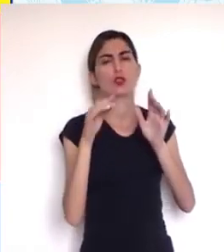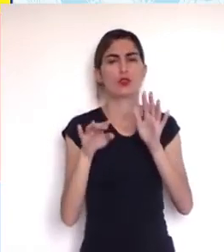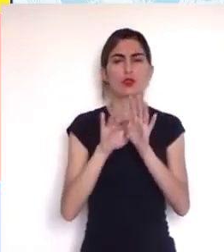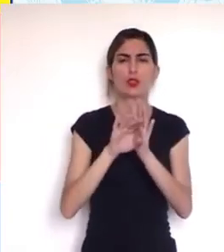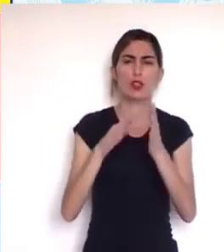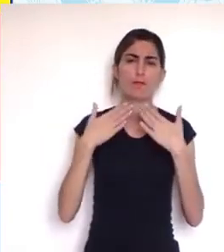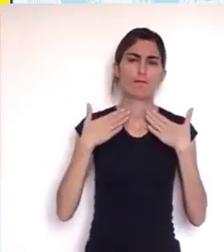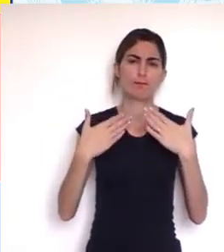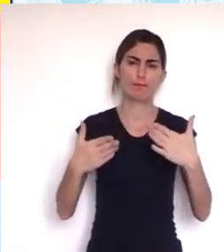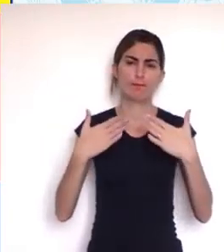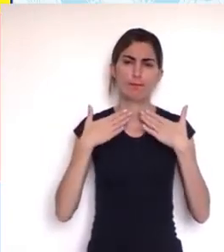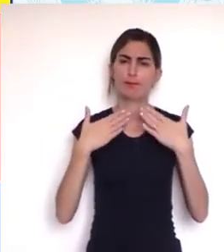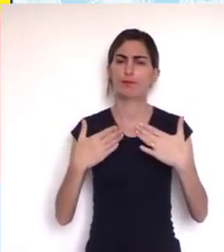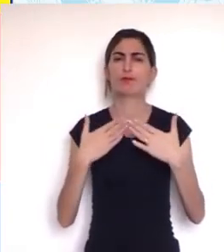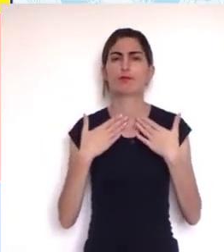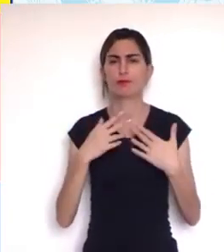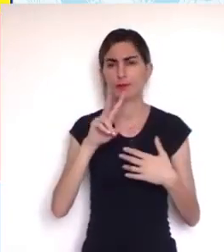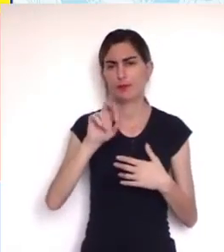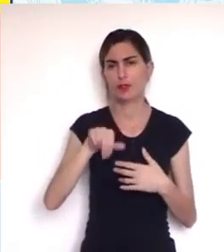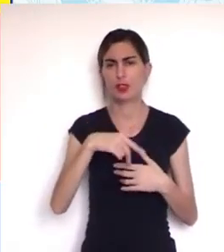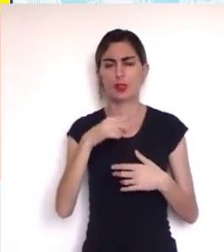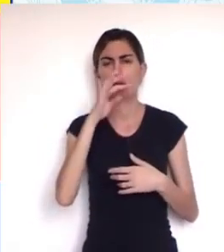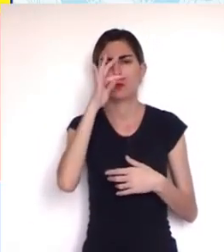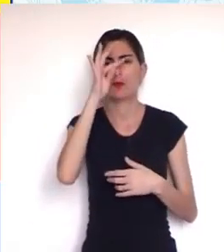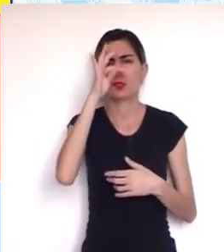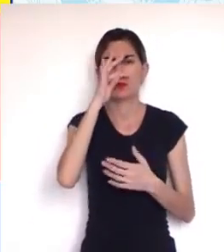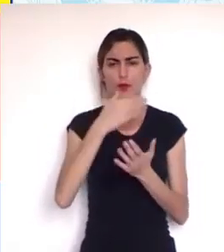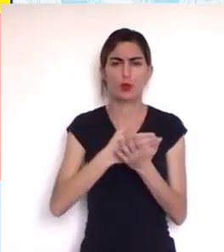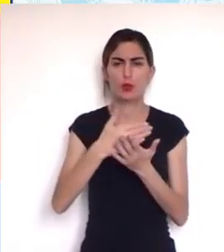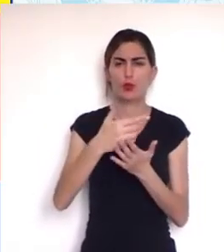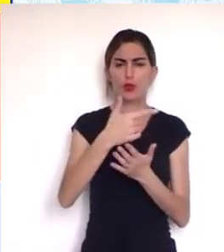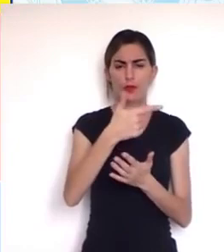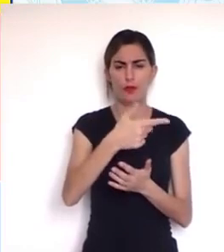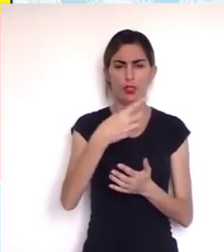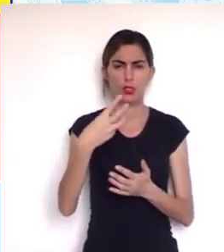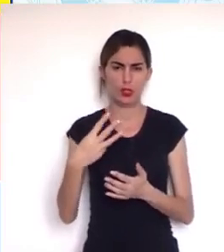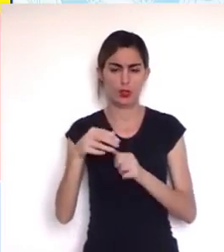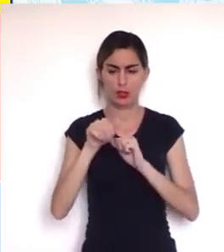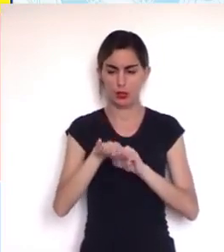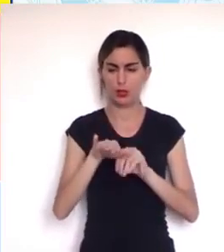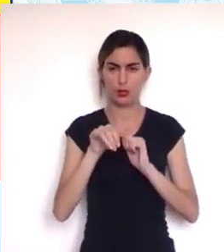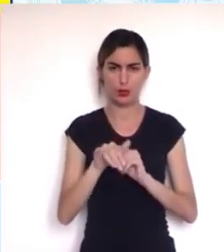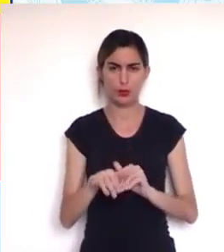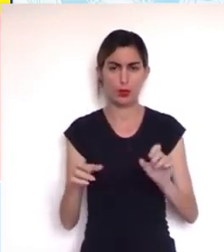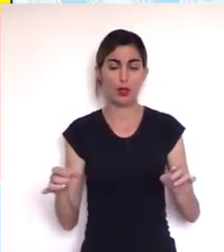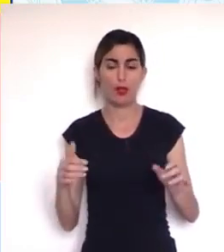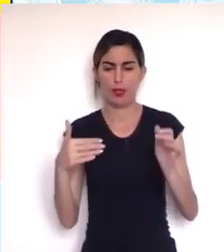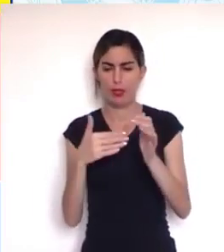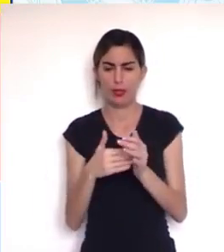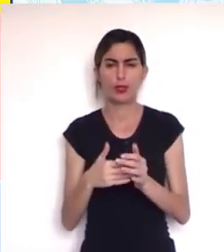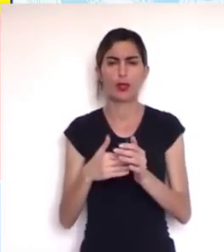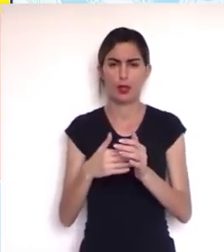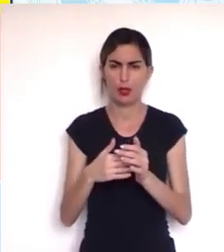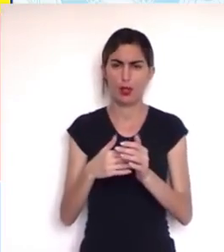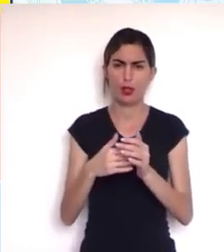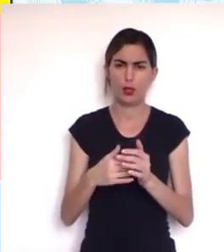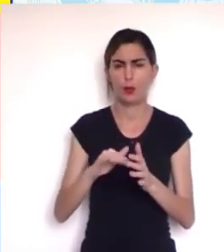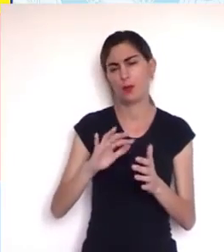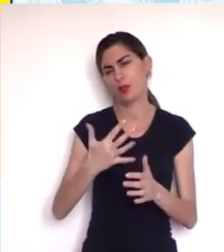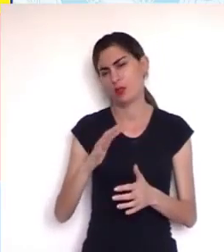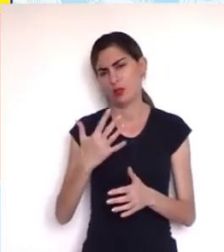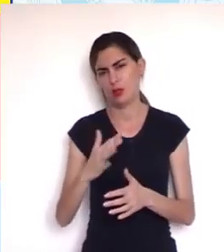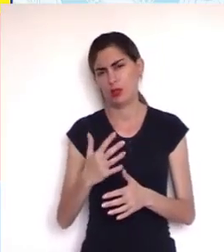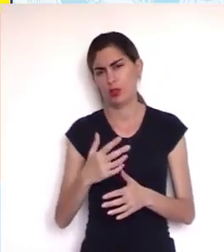a chegada do verão. A primavera ela vai começar no dia 23 de setembro e ela vai acabar